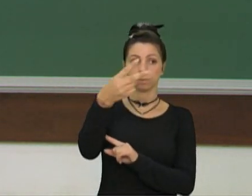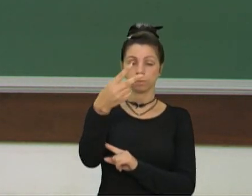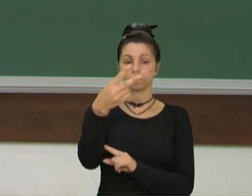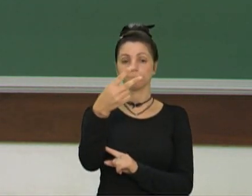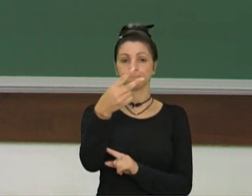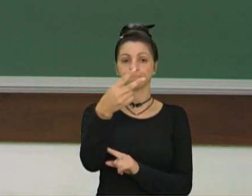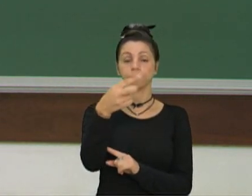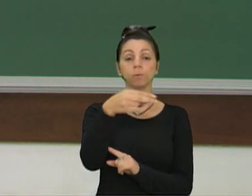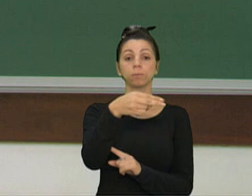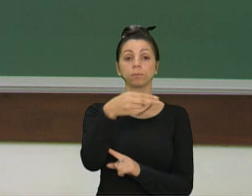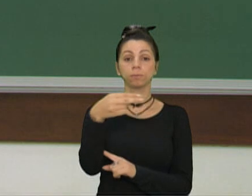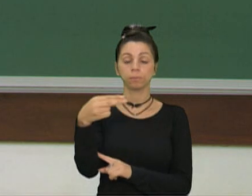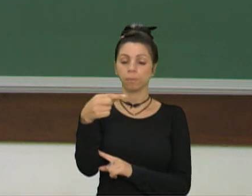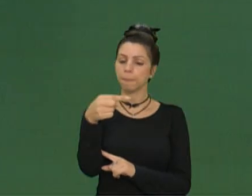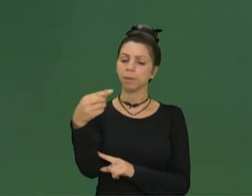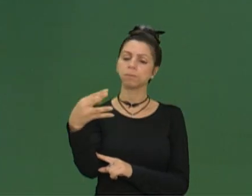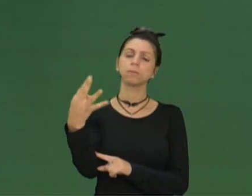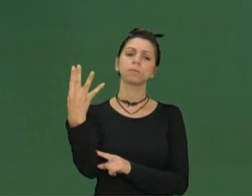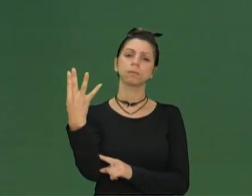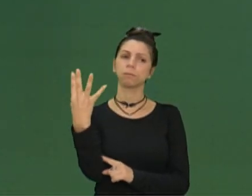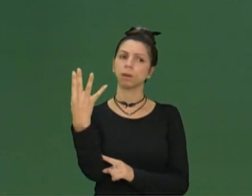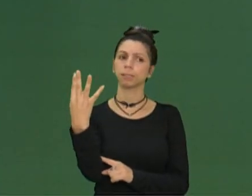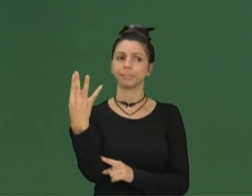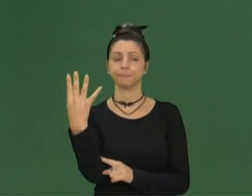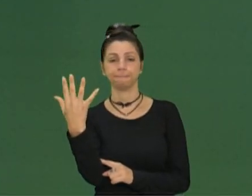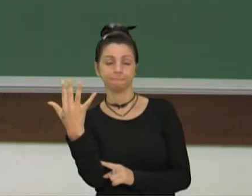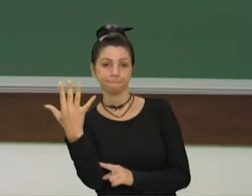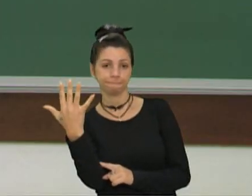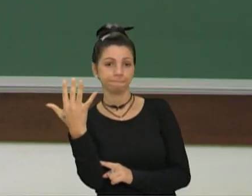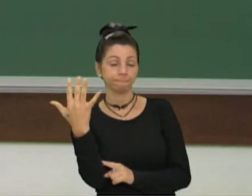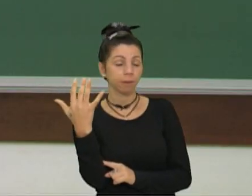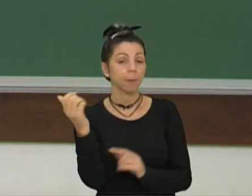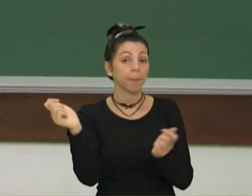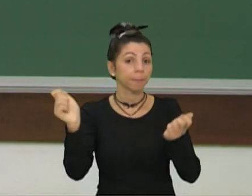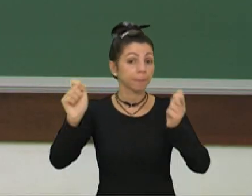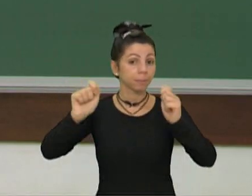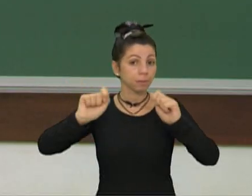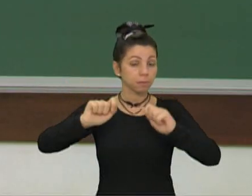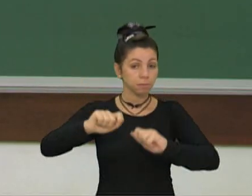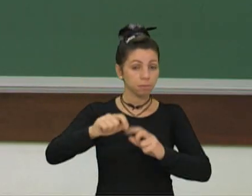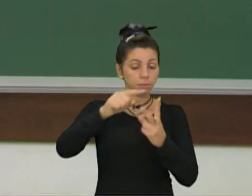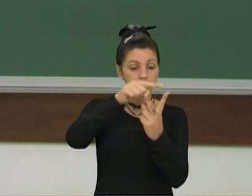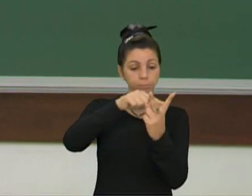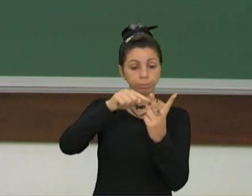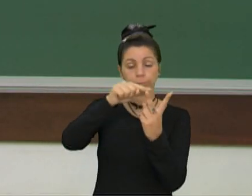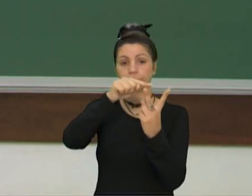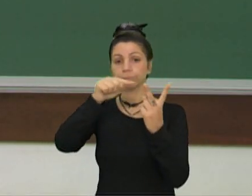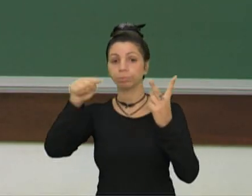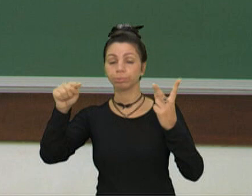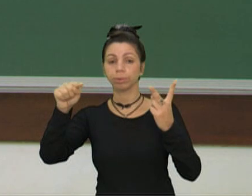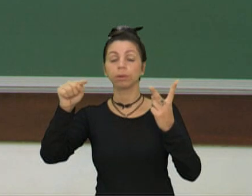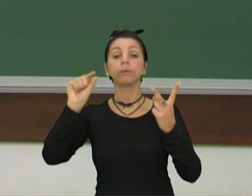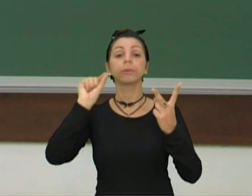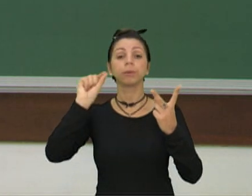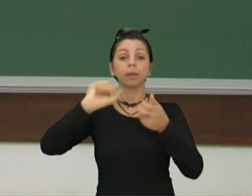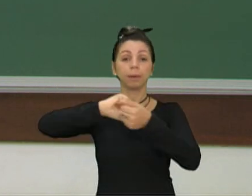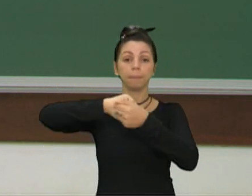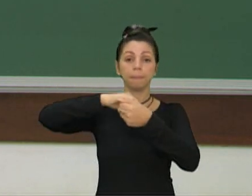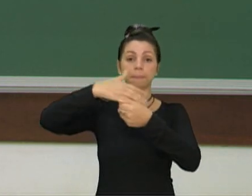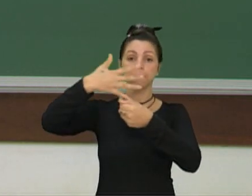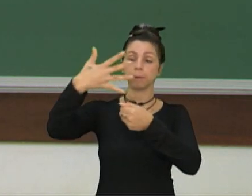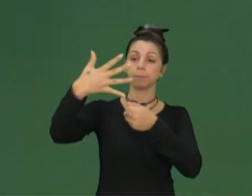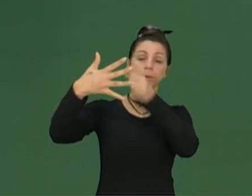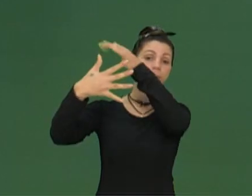menos 4. Eu sei que eu tenho que tirar a raiz quadrada para eliminar esse expoente,